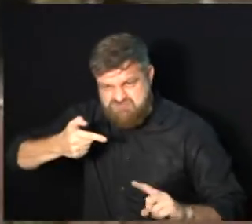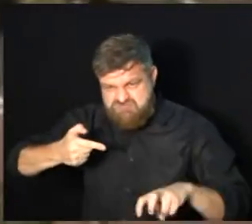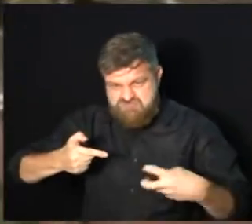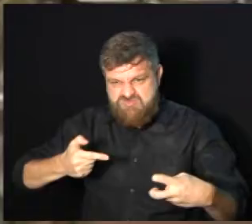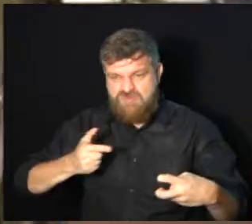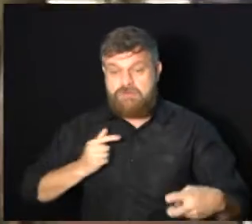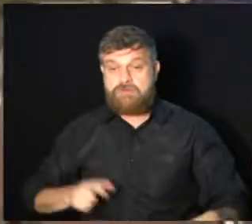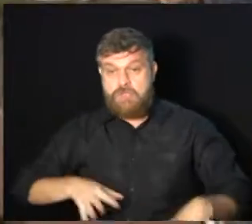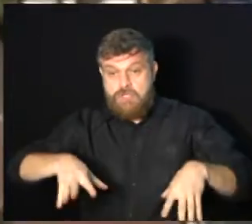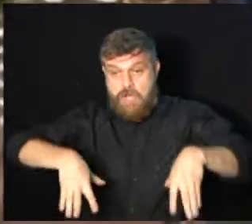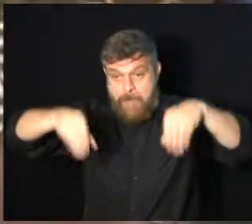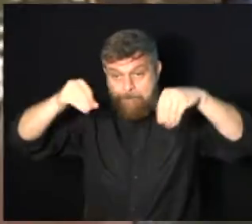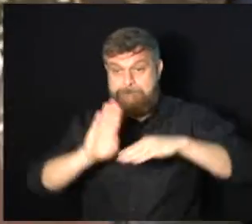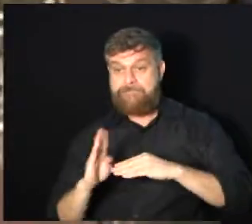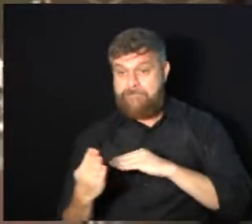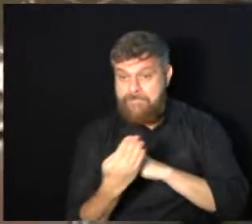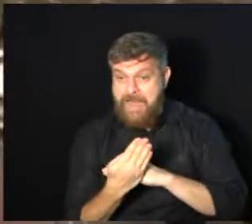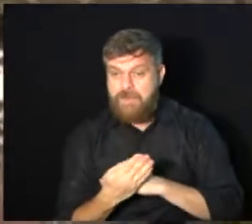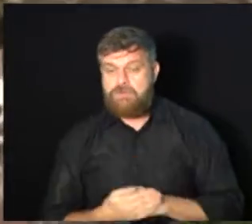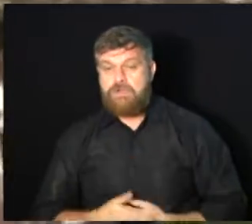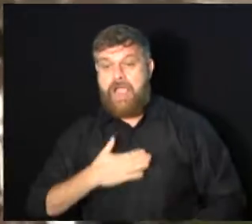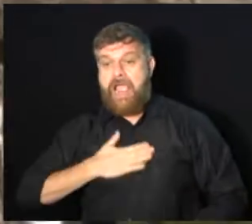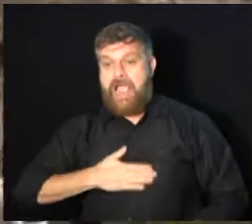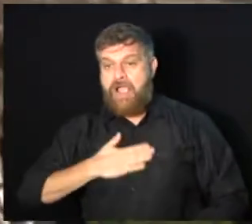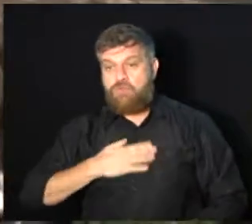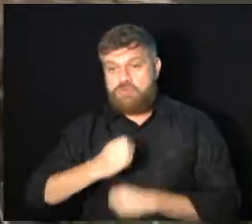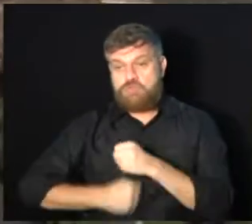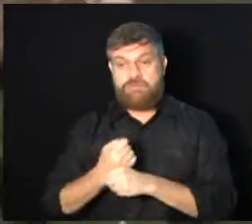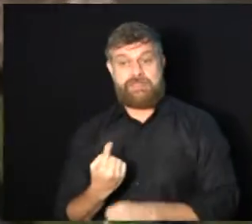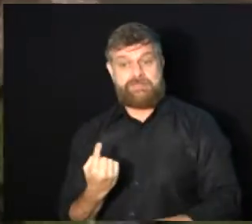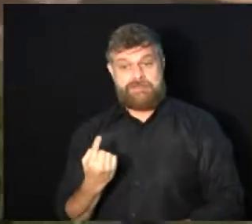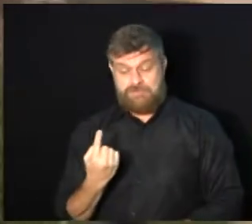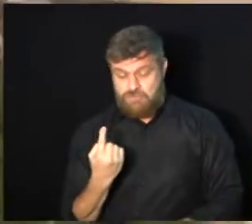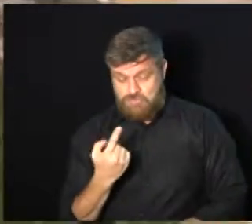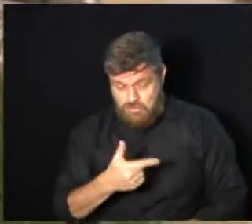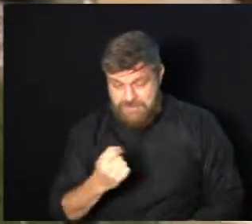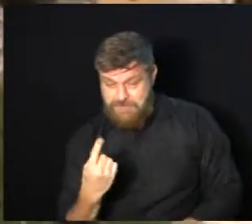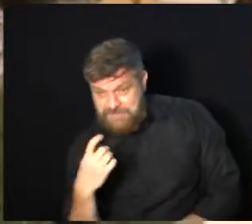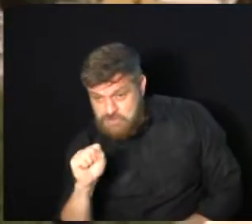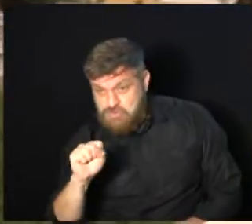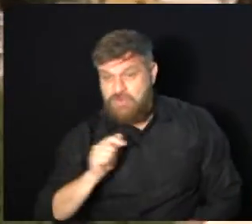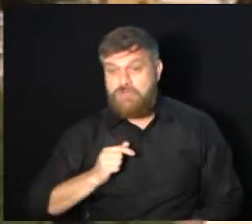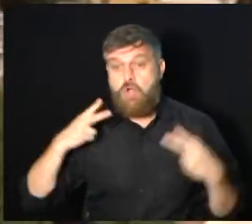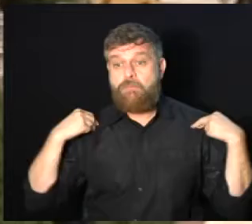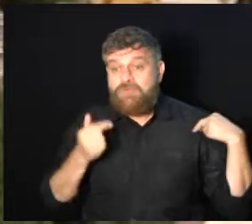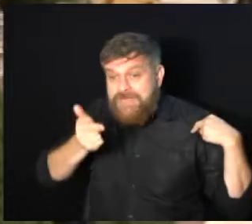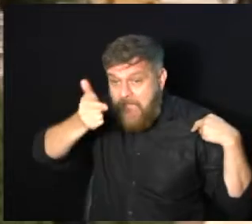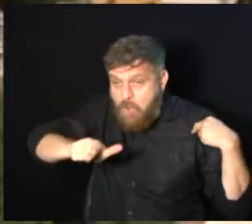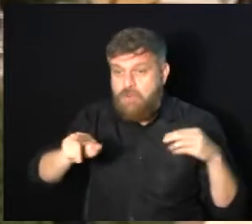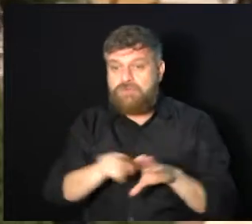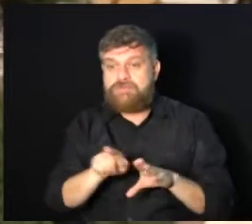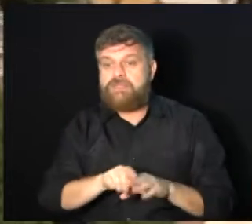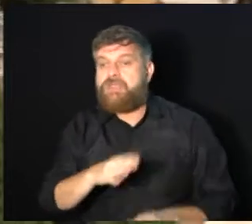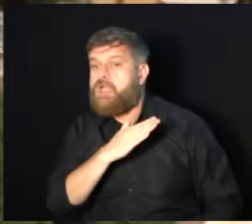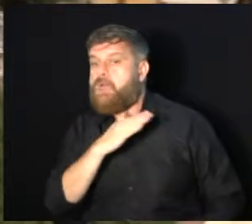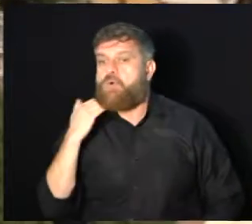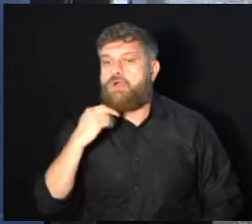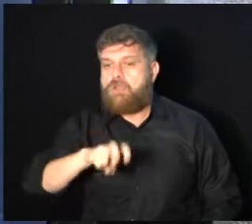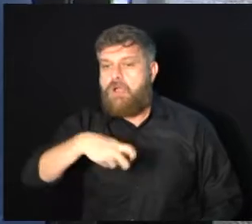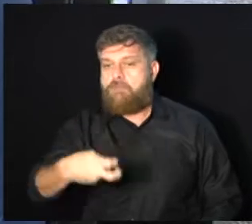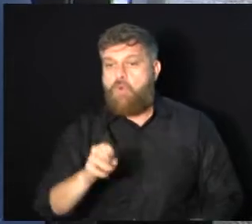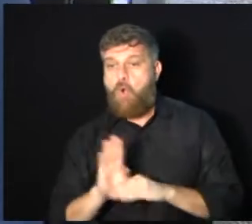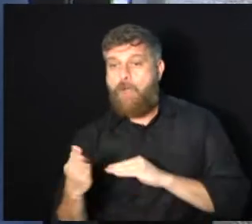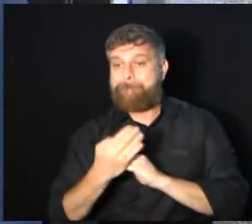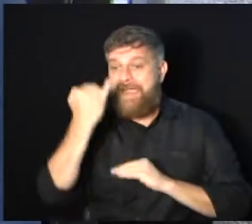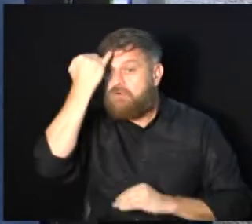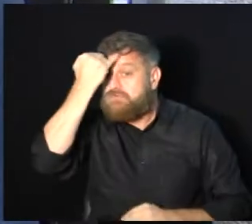Jardim Chapadão. Em agosto de 2018, outro motorista também foi morto no bairro São Judas Tadeu.